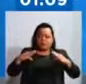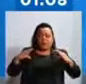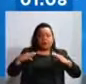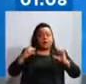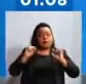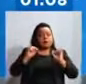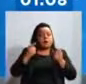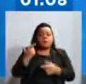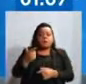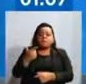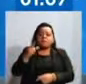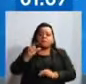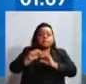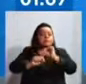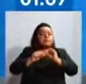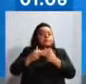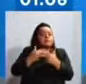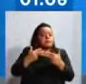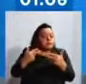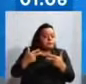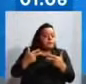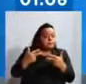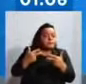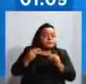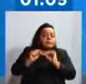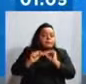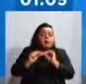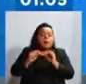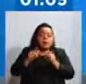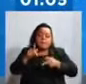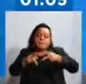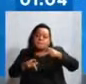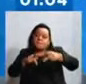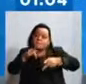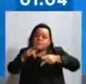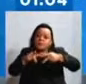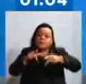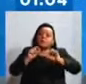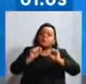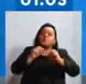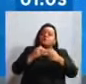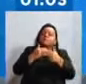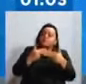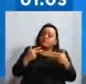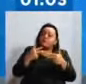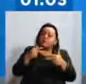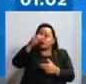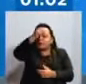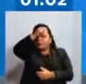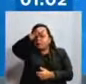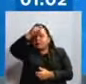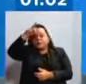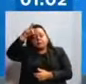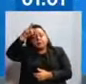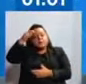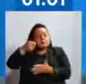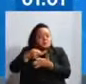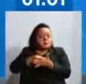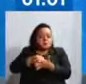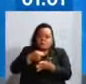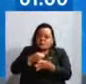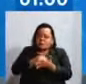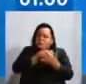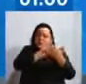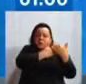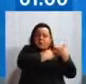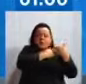ligação, uma identificação da sua população com o lazer porque a prefeitura não cumpre a sua obrigação.